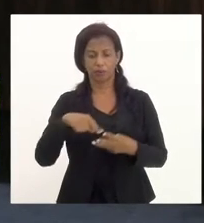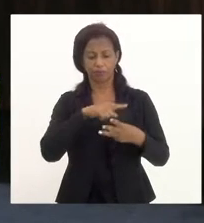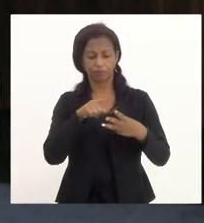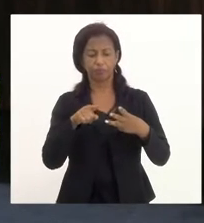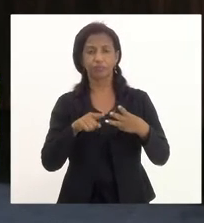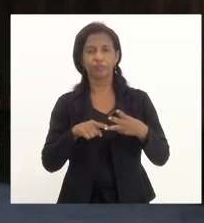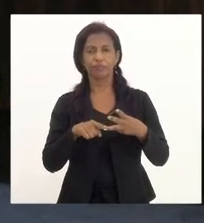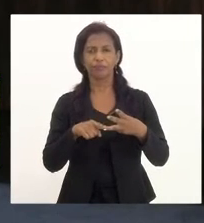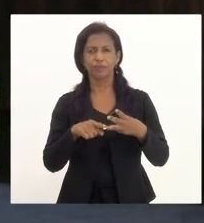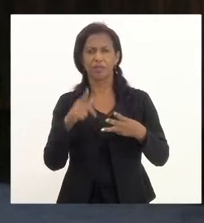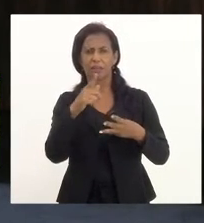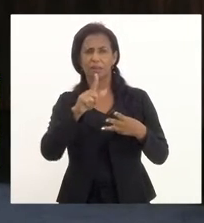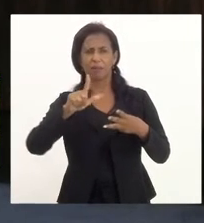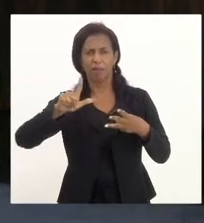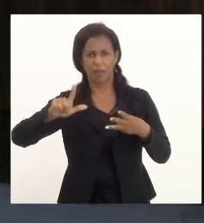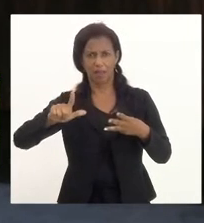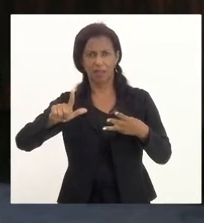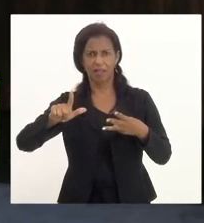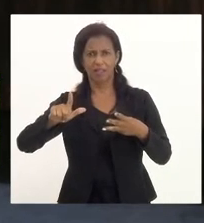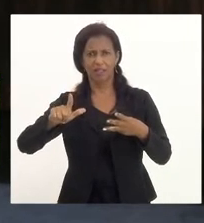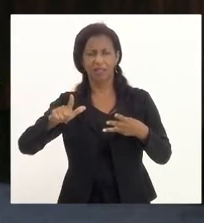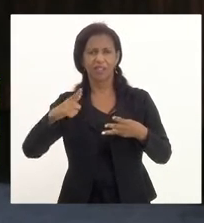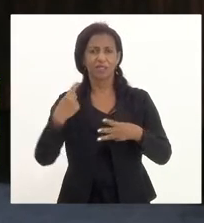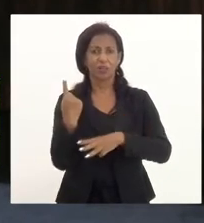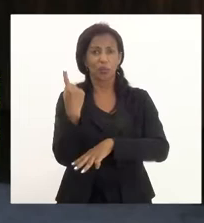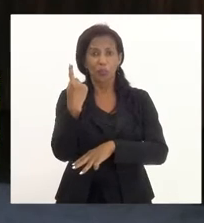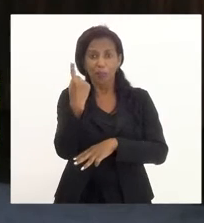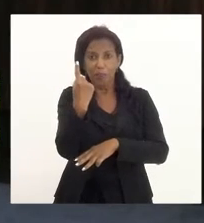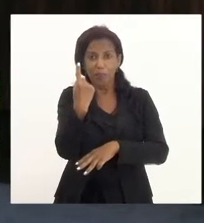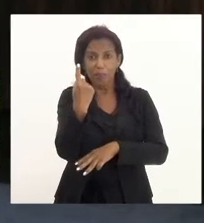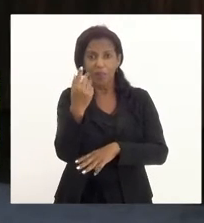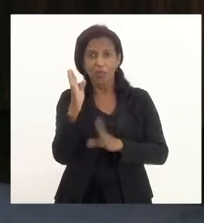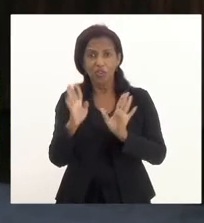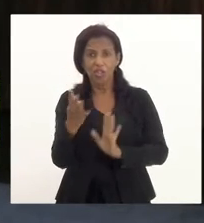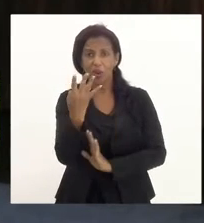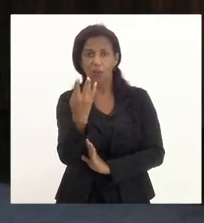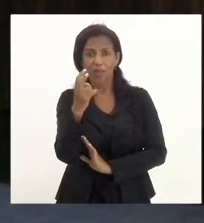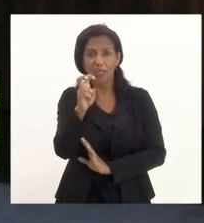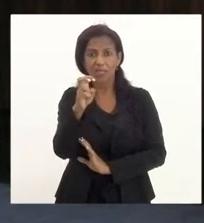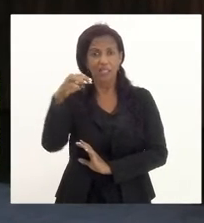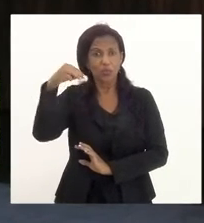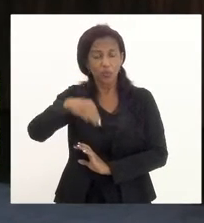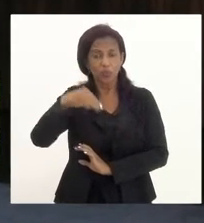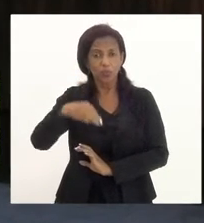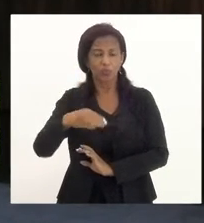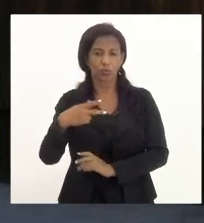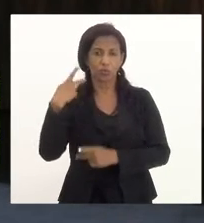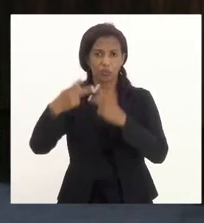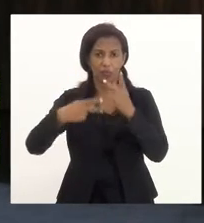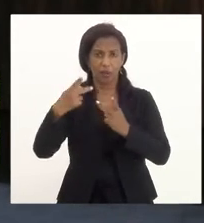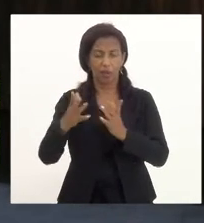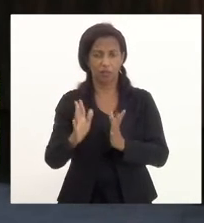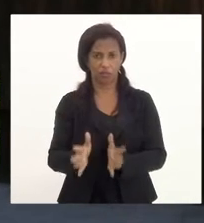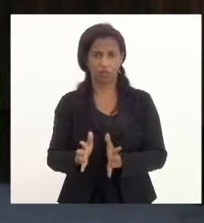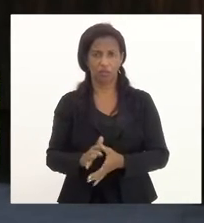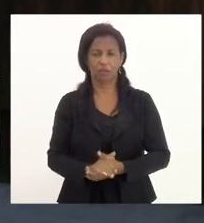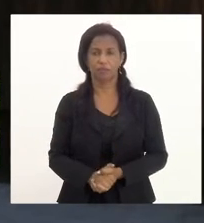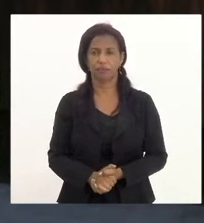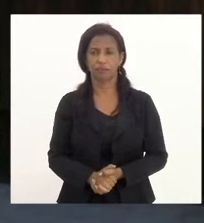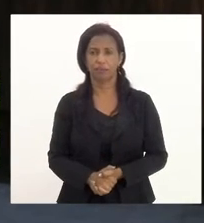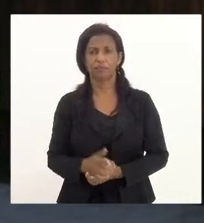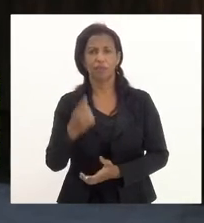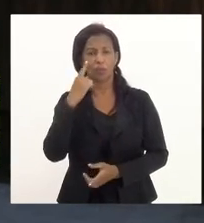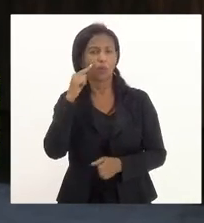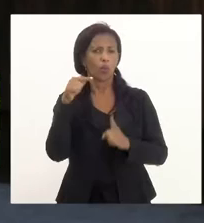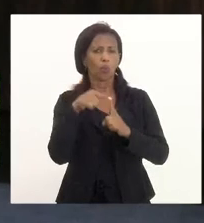você debatido nós estamos no primeiro e já gastamos 45 minutos por favor eu vou